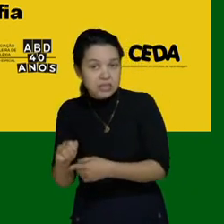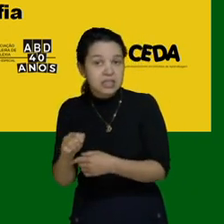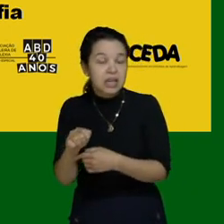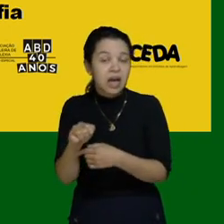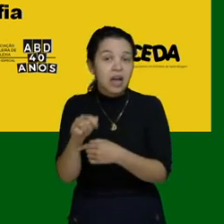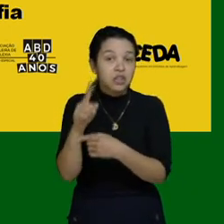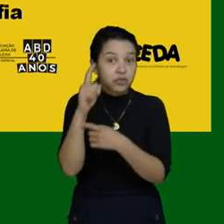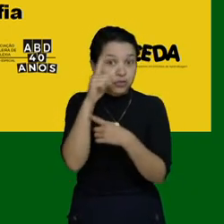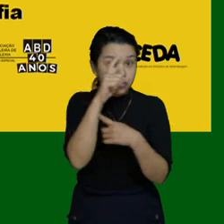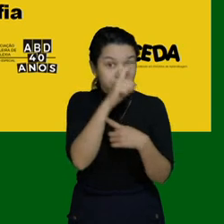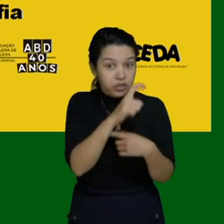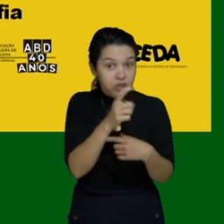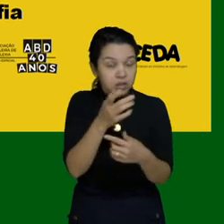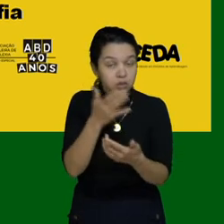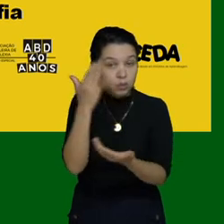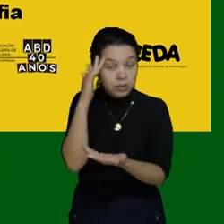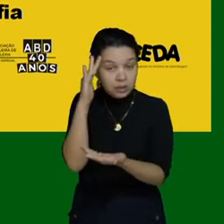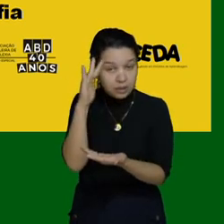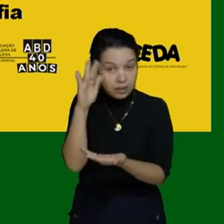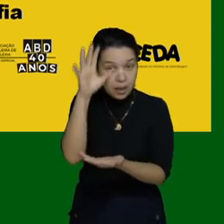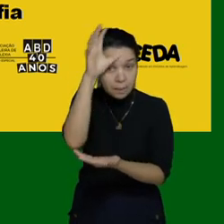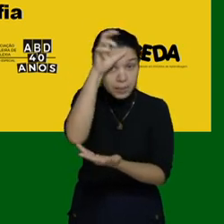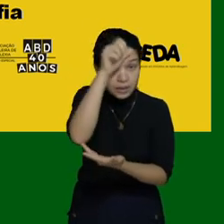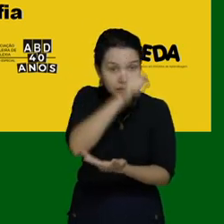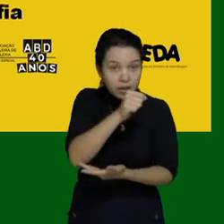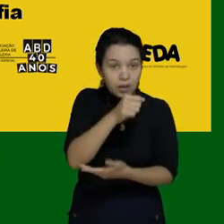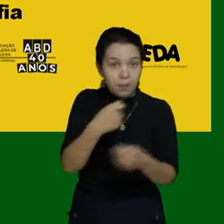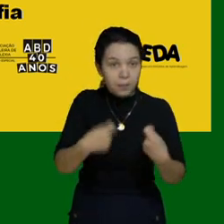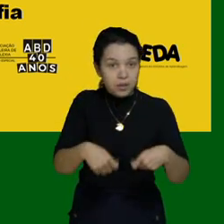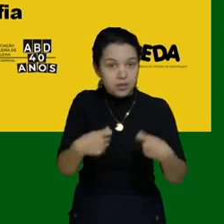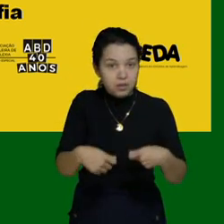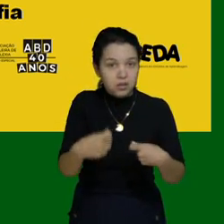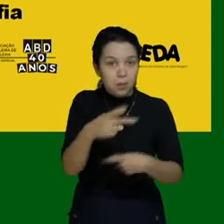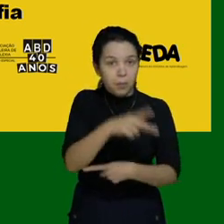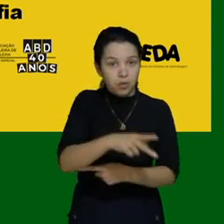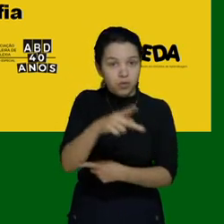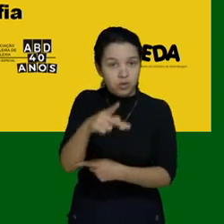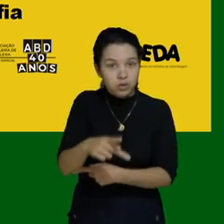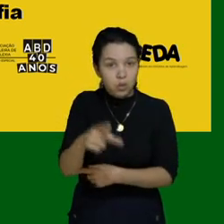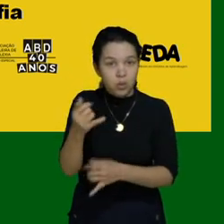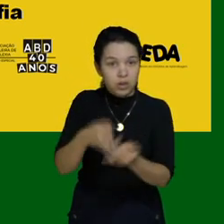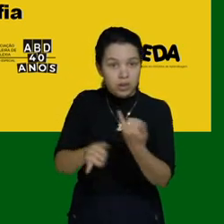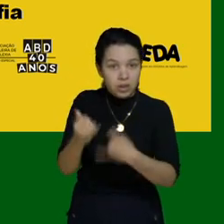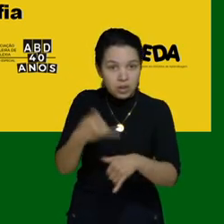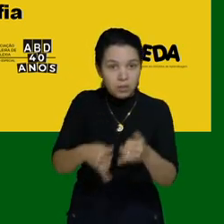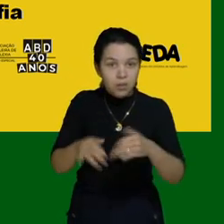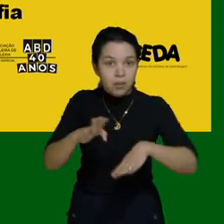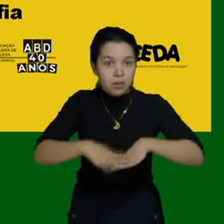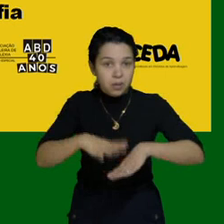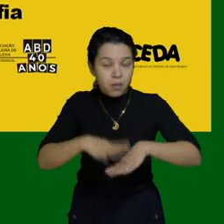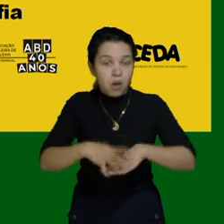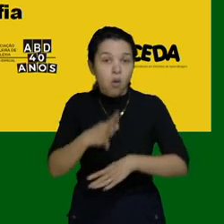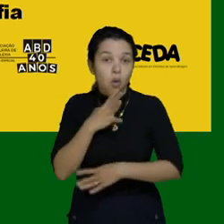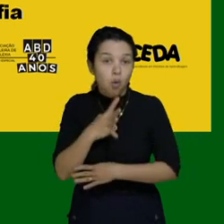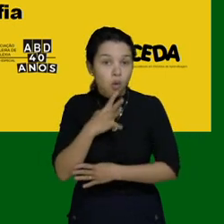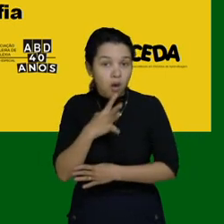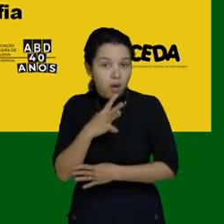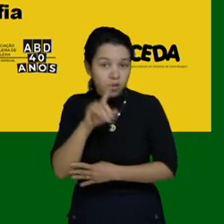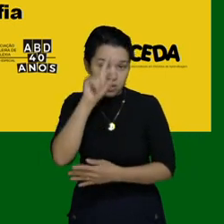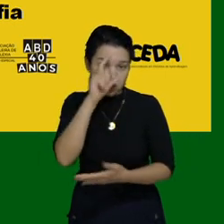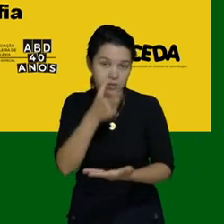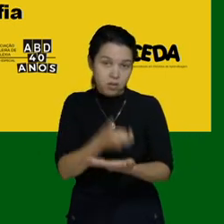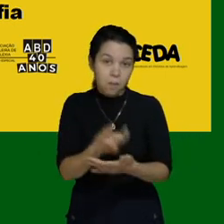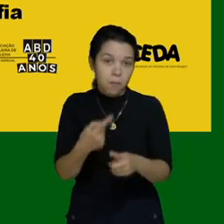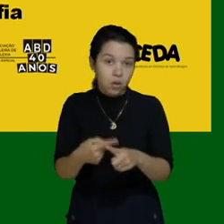então aí tem que ir com professor de química de matemática que conheça a dislexia porque a gente não dá conta de